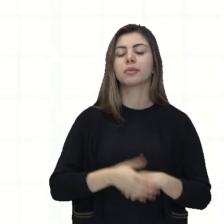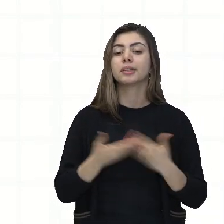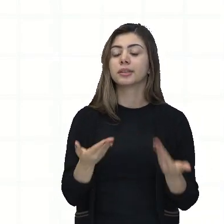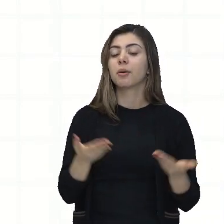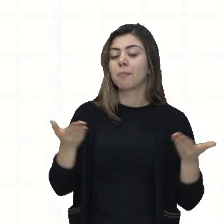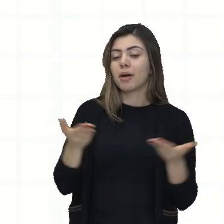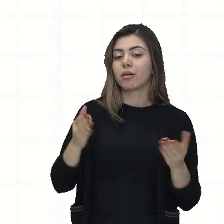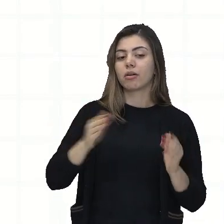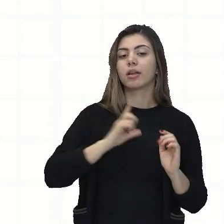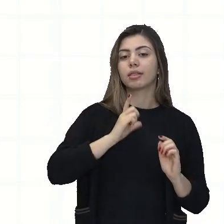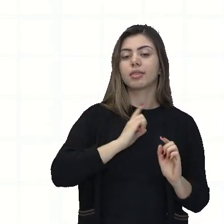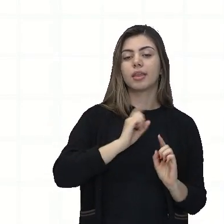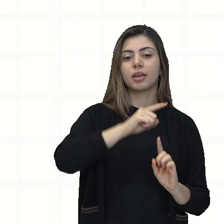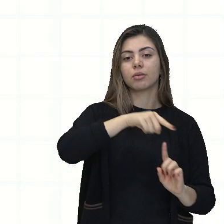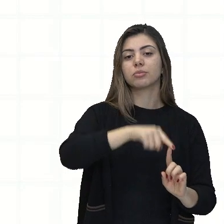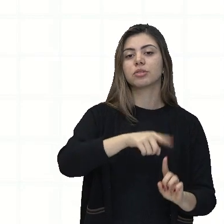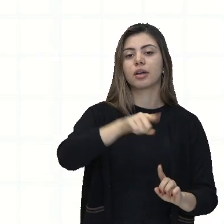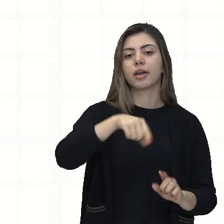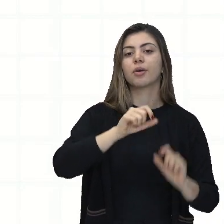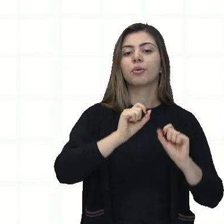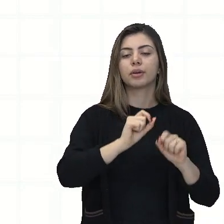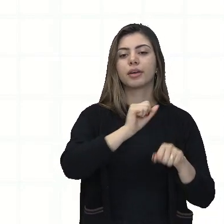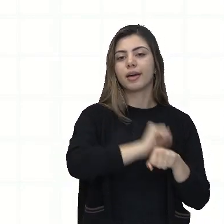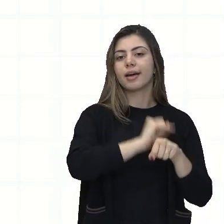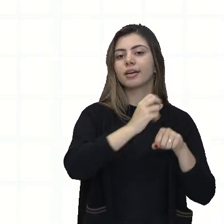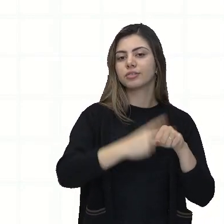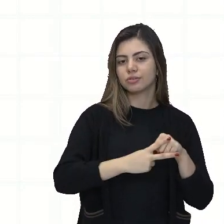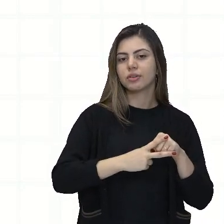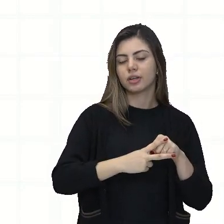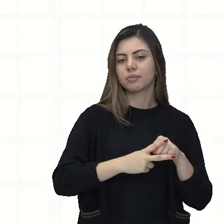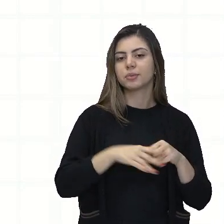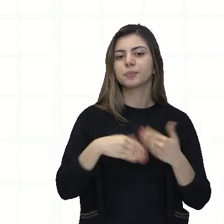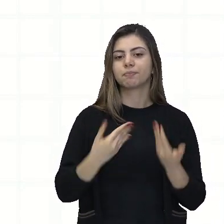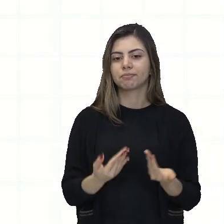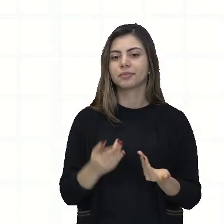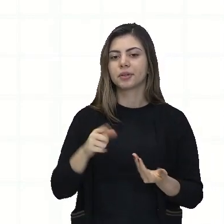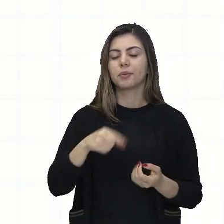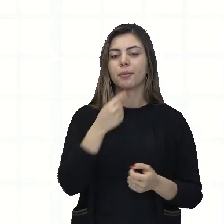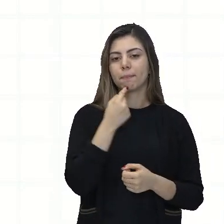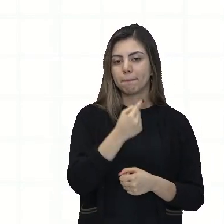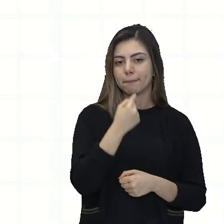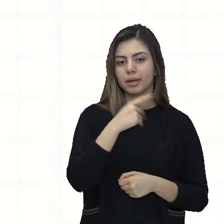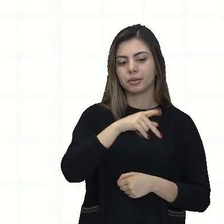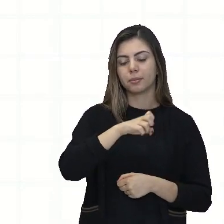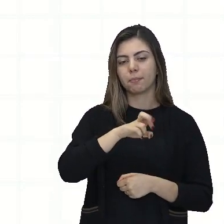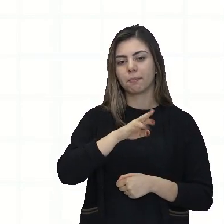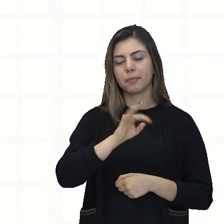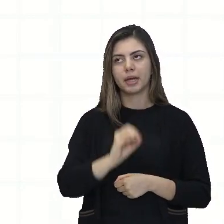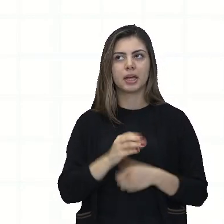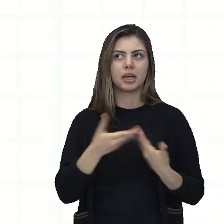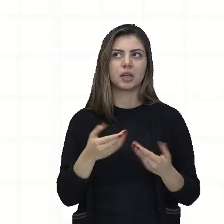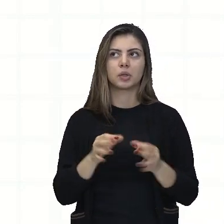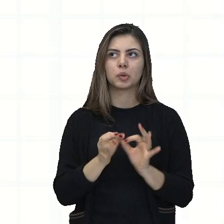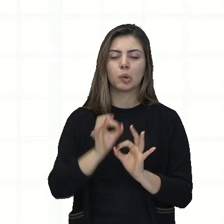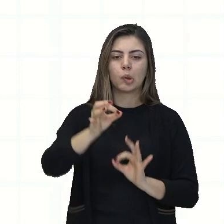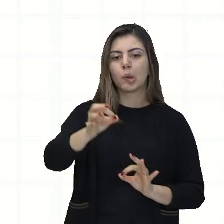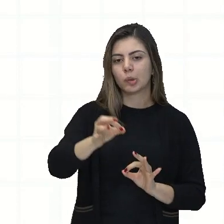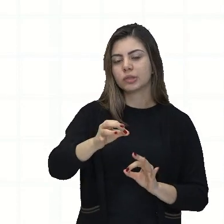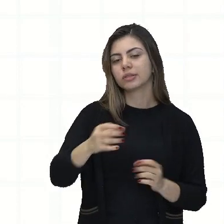ele está associado a um advérbio, que é perto. Perto, longe, esses advérbios que